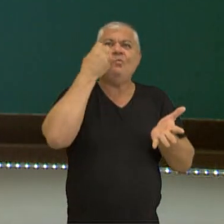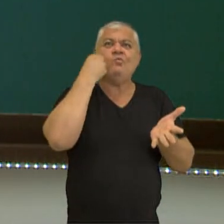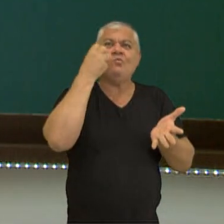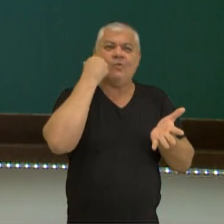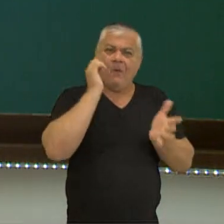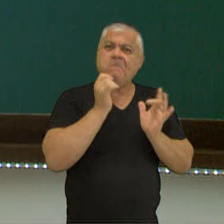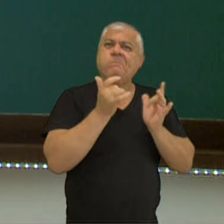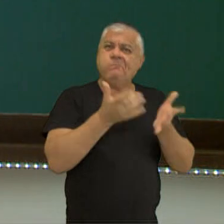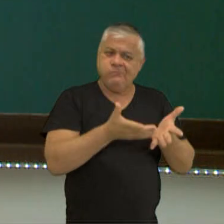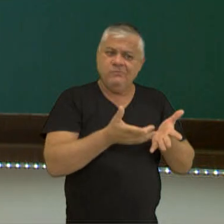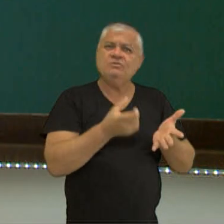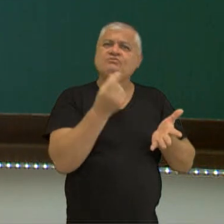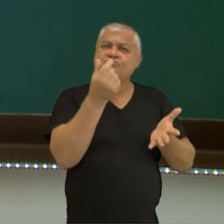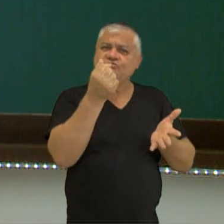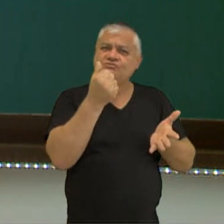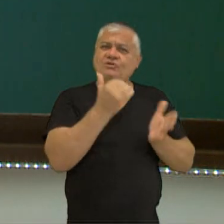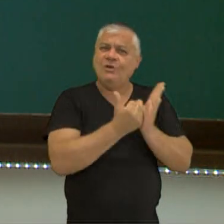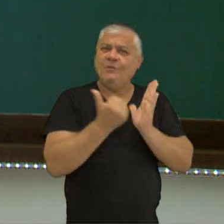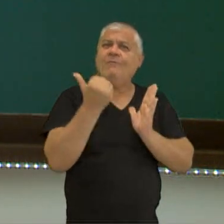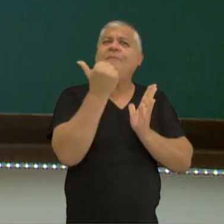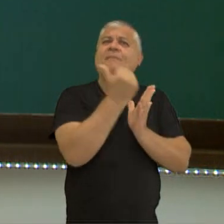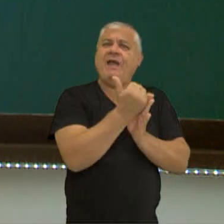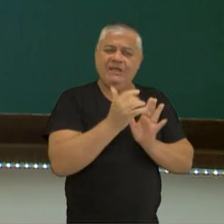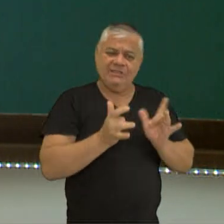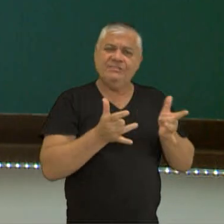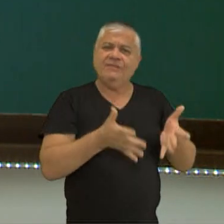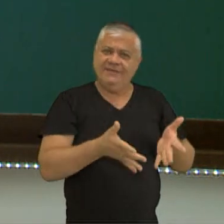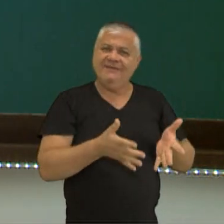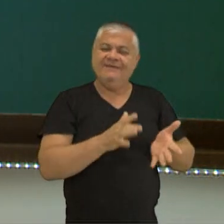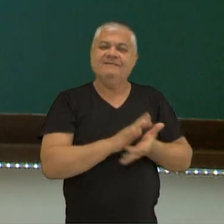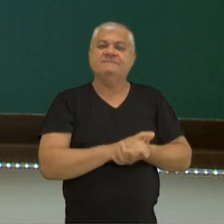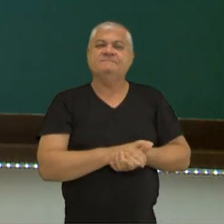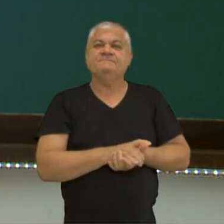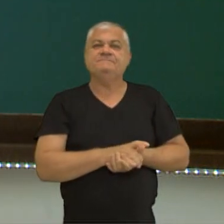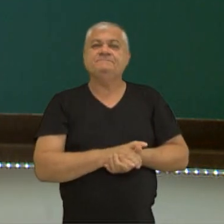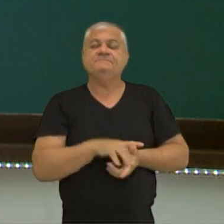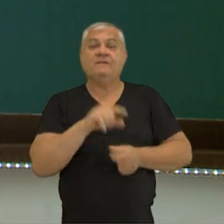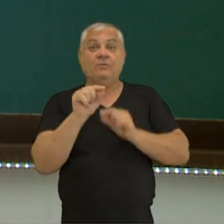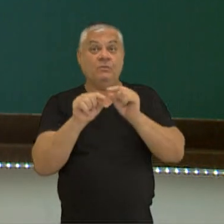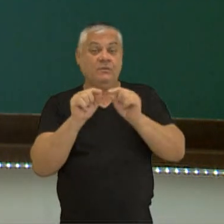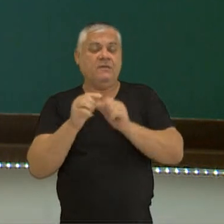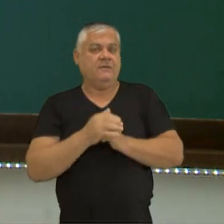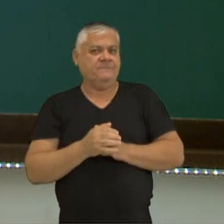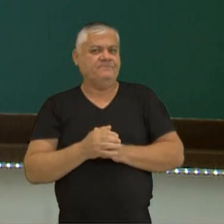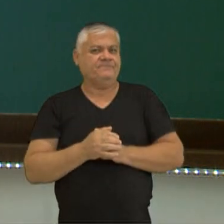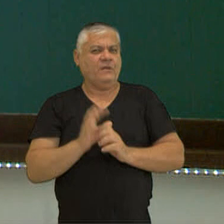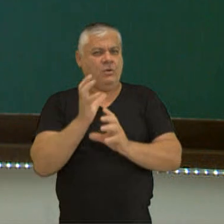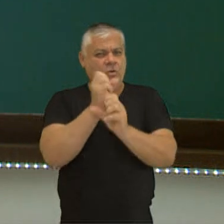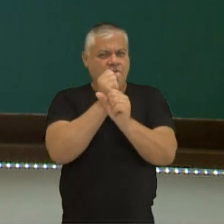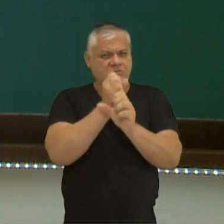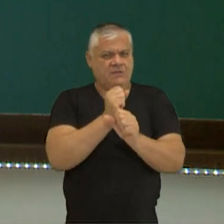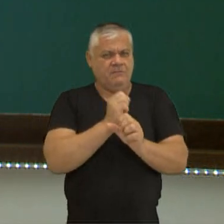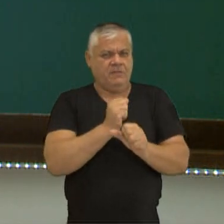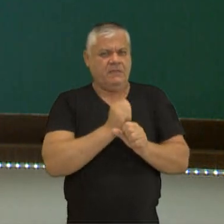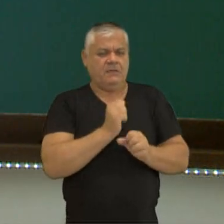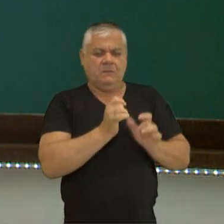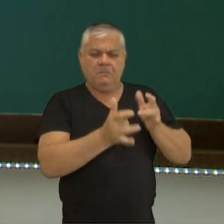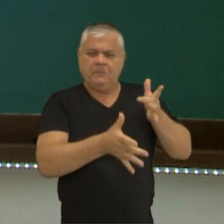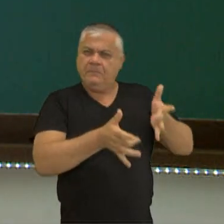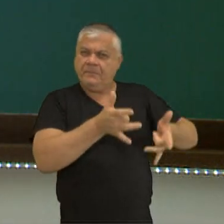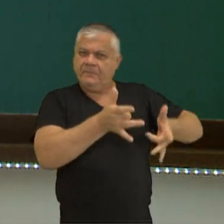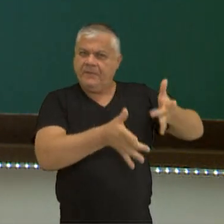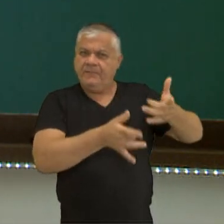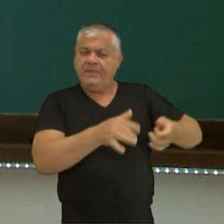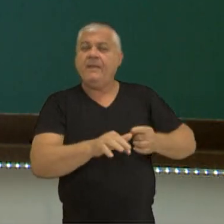um dinheiro a mais. Basicamente quer dizer isso, superávit. Então, quando a gente fala em orçamento superavitário, significa